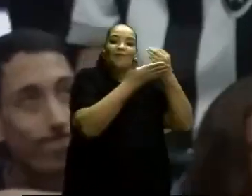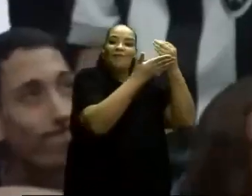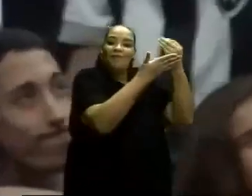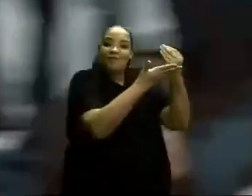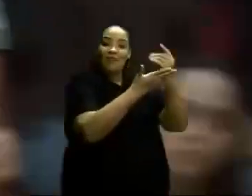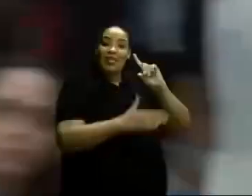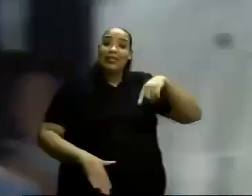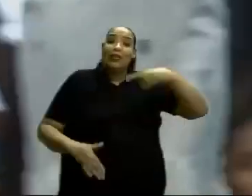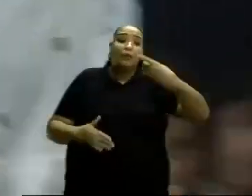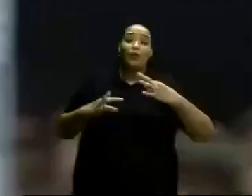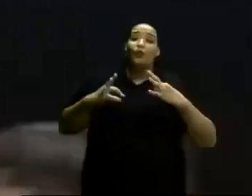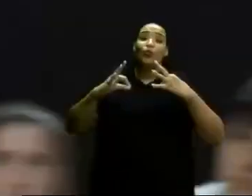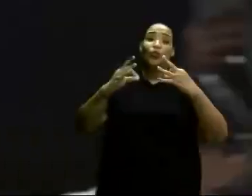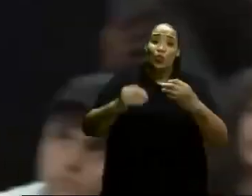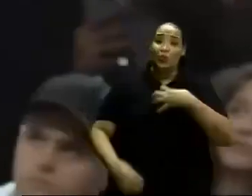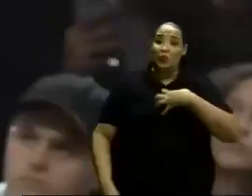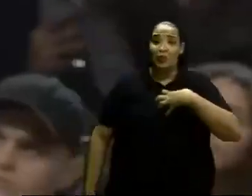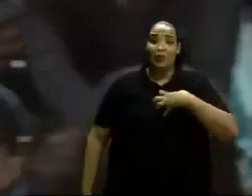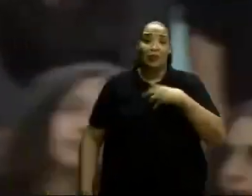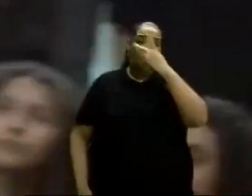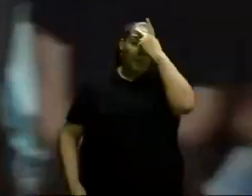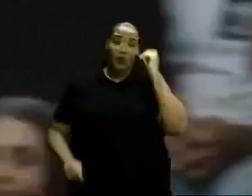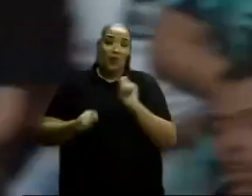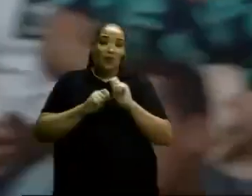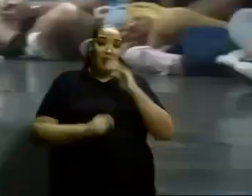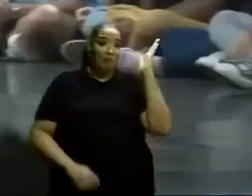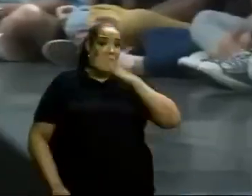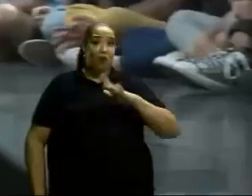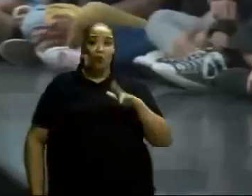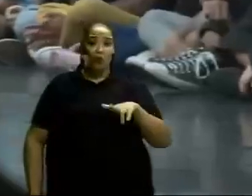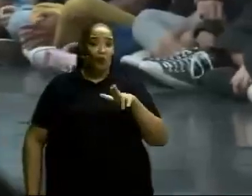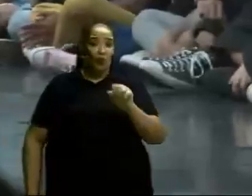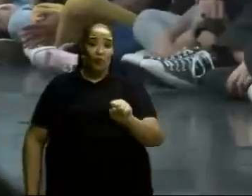você passa tudo que você tem que passar, ninguém tira mais nada de você.